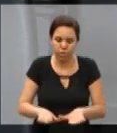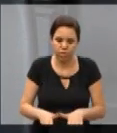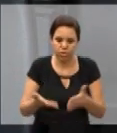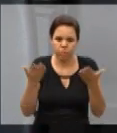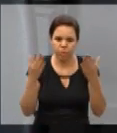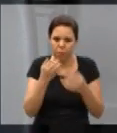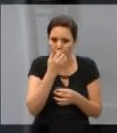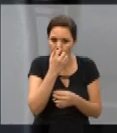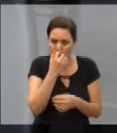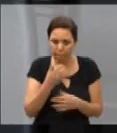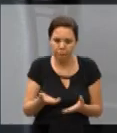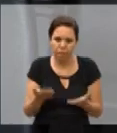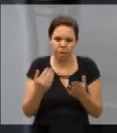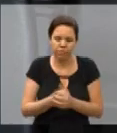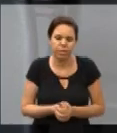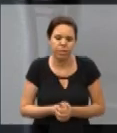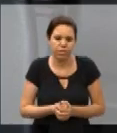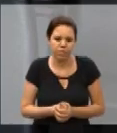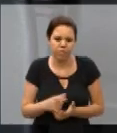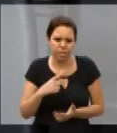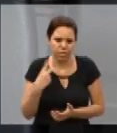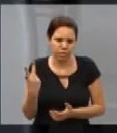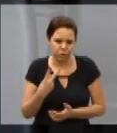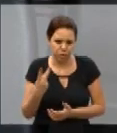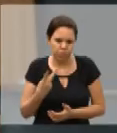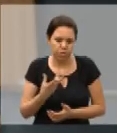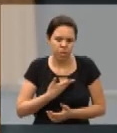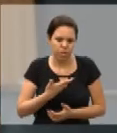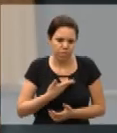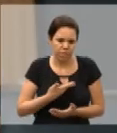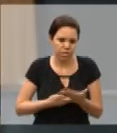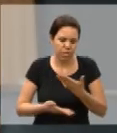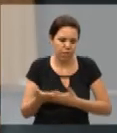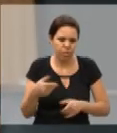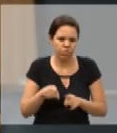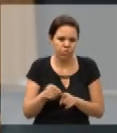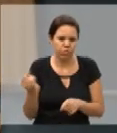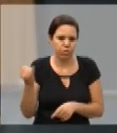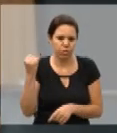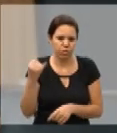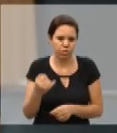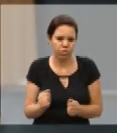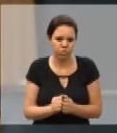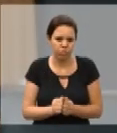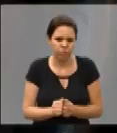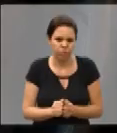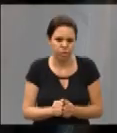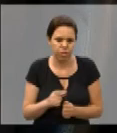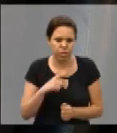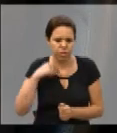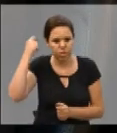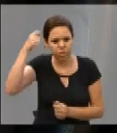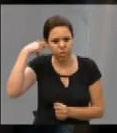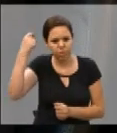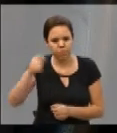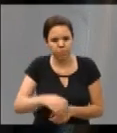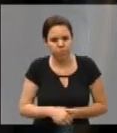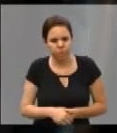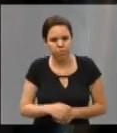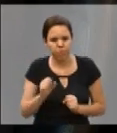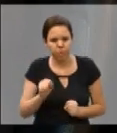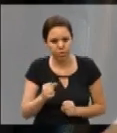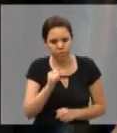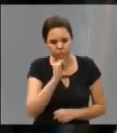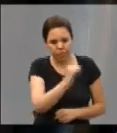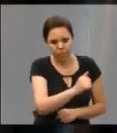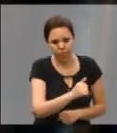menos, Moara, mais. A gente tem isso entre nós dois, né? E isso é muito importante, essa intimidade que você tem com o ator, né? De poder